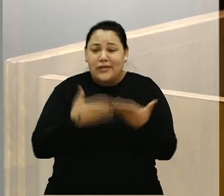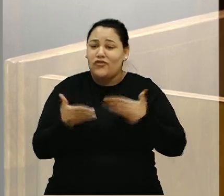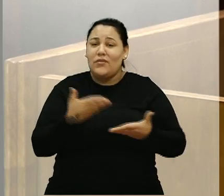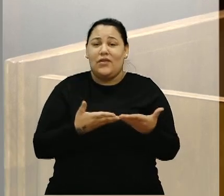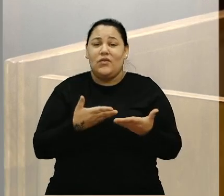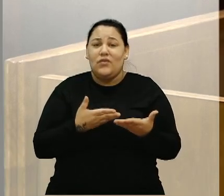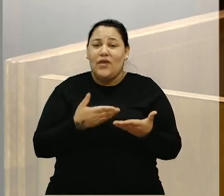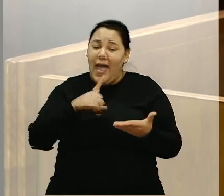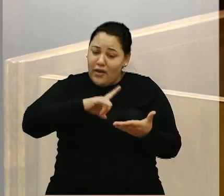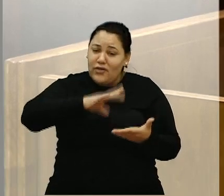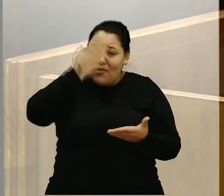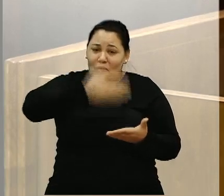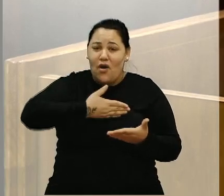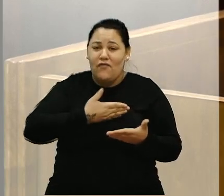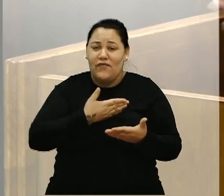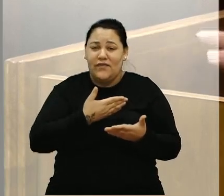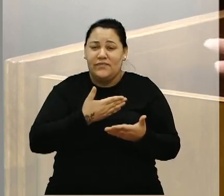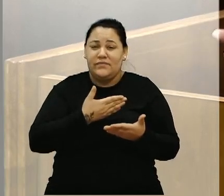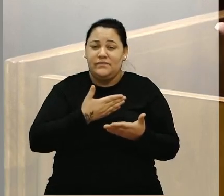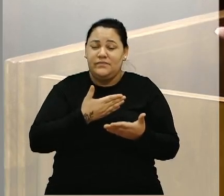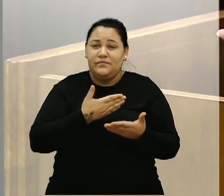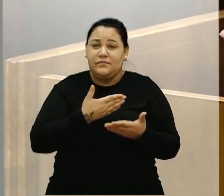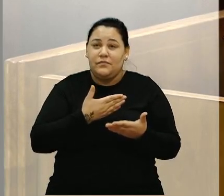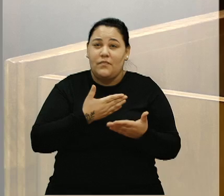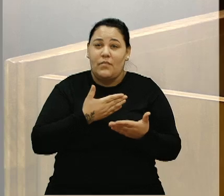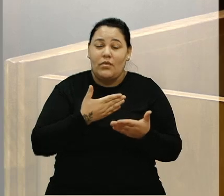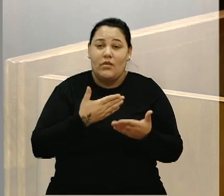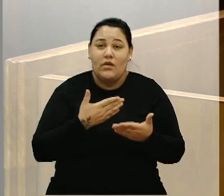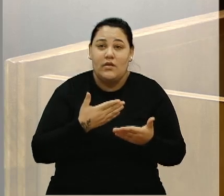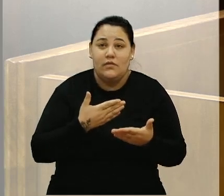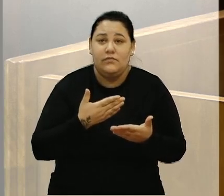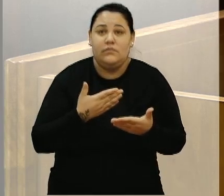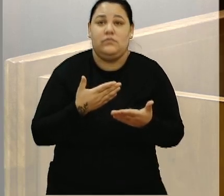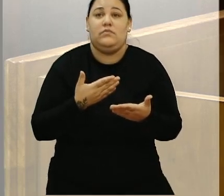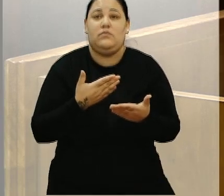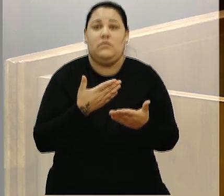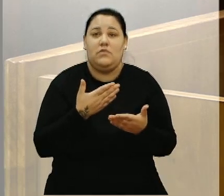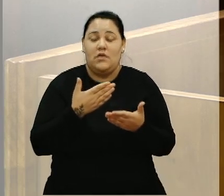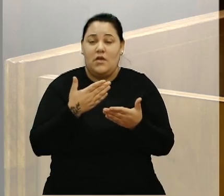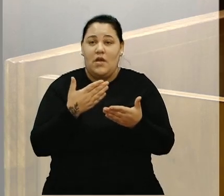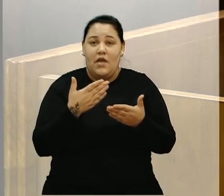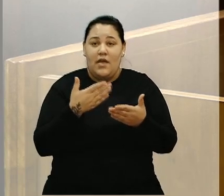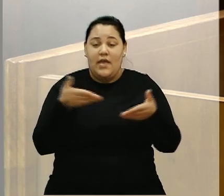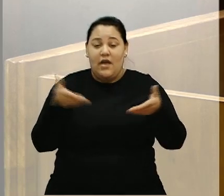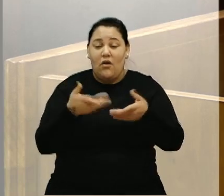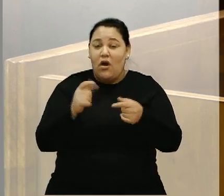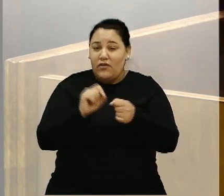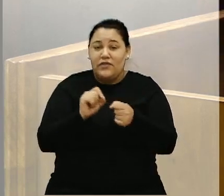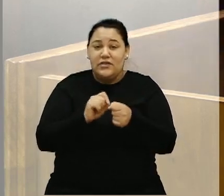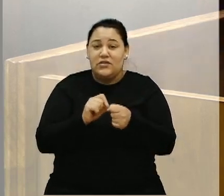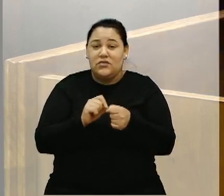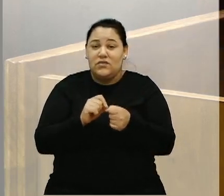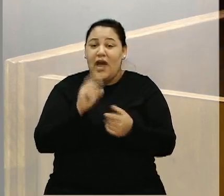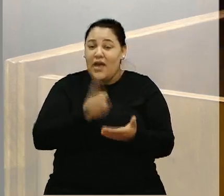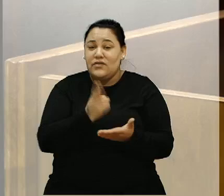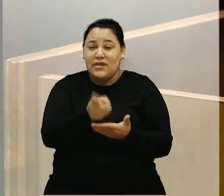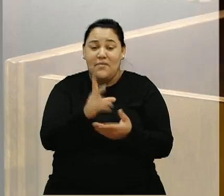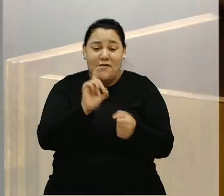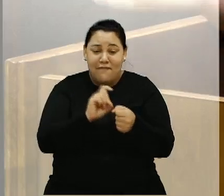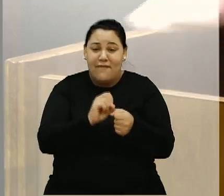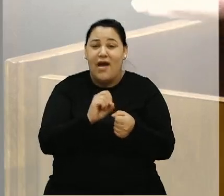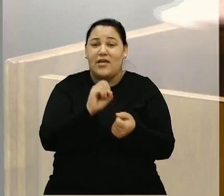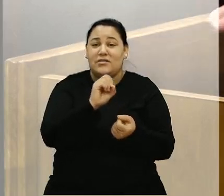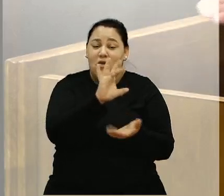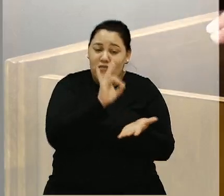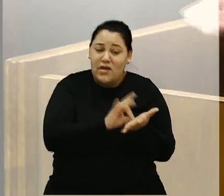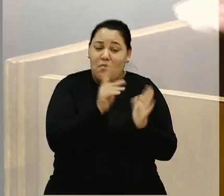Aí agora eu fiz isso, depois de levar 2, 3 cacetadas, toda vez agora é o protocolo, porque daí eu chego, não, tá aqui, ó, mas não